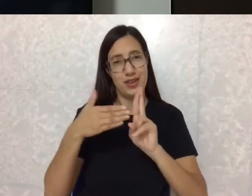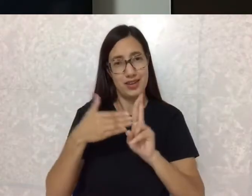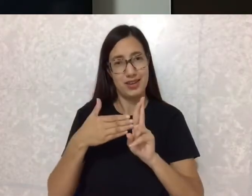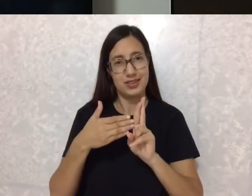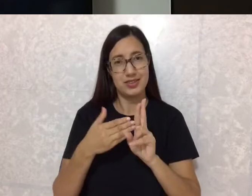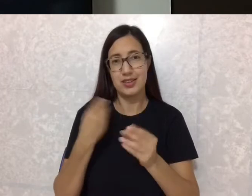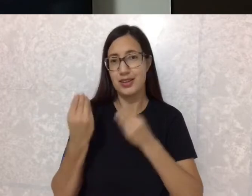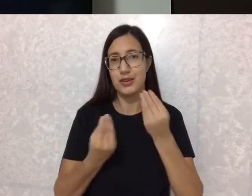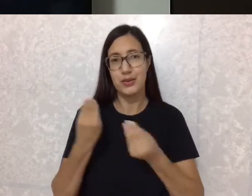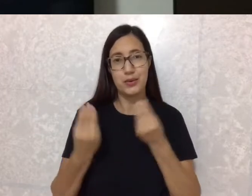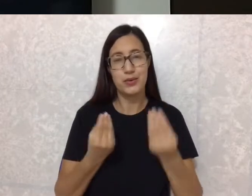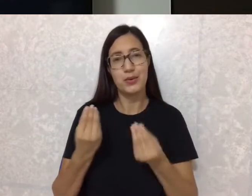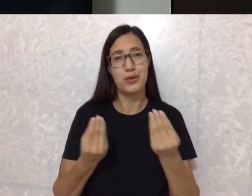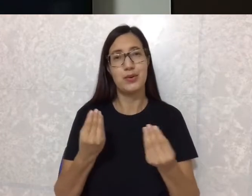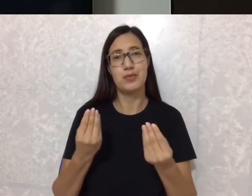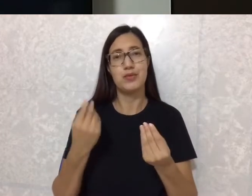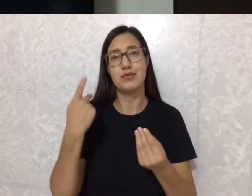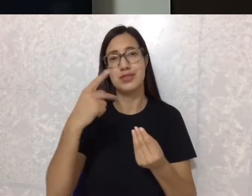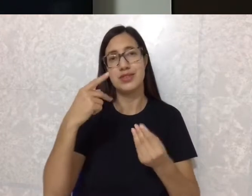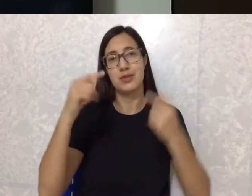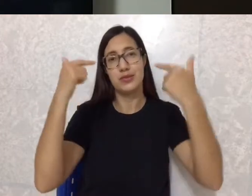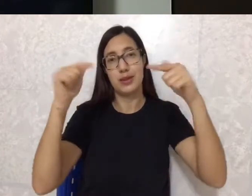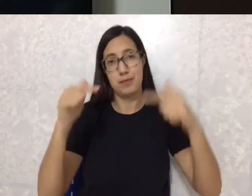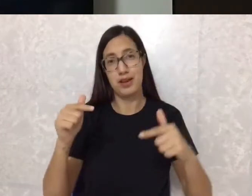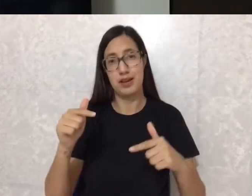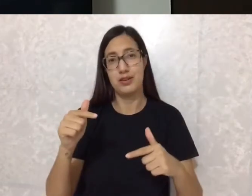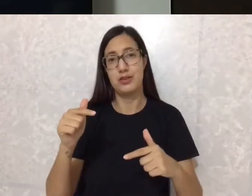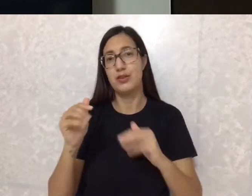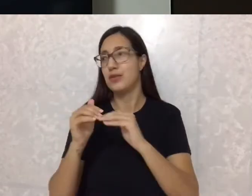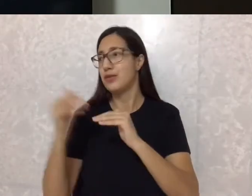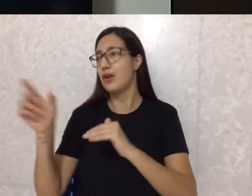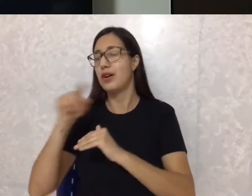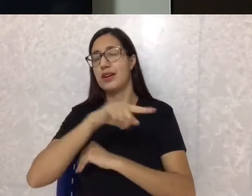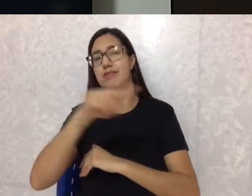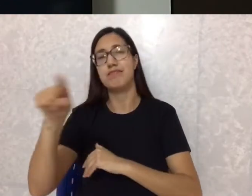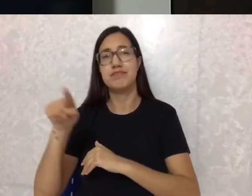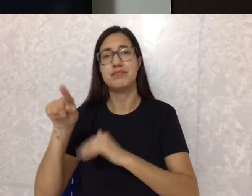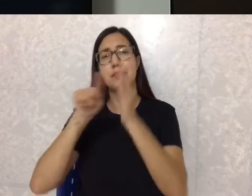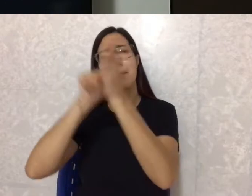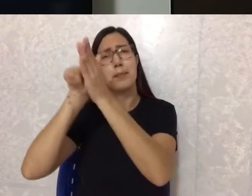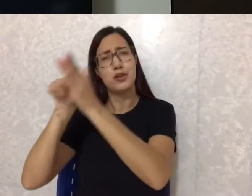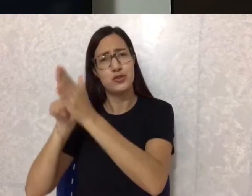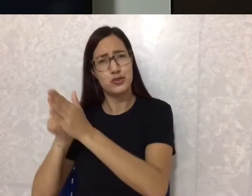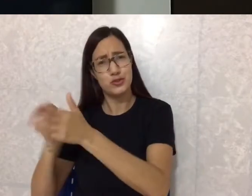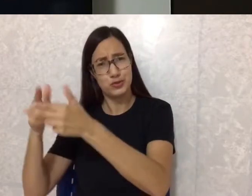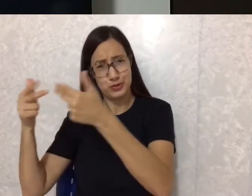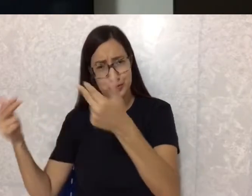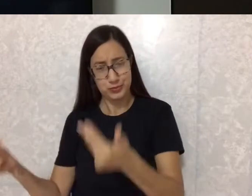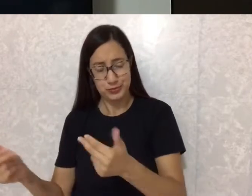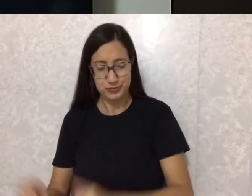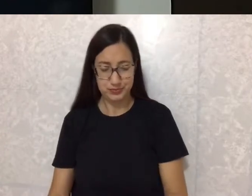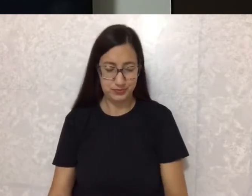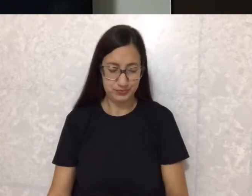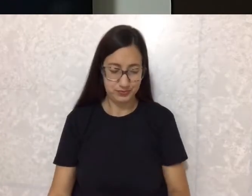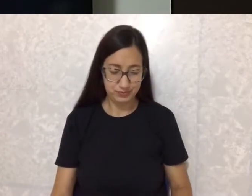do documento, aquela lista de trabalhos que você utilizou para compor o artigo, para... Bom, pessoal, e do mesmo